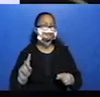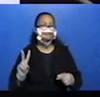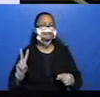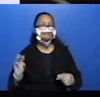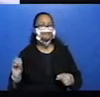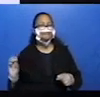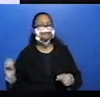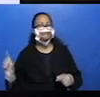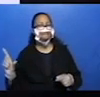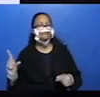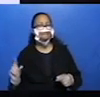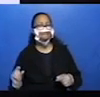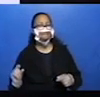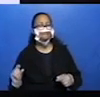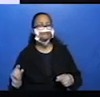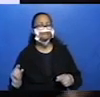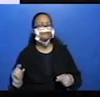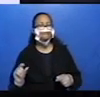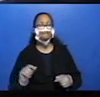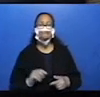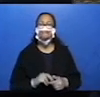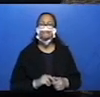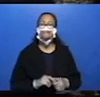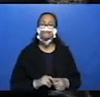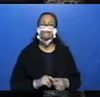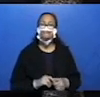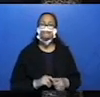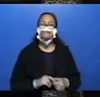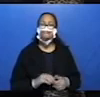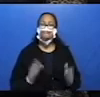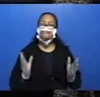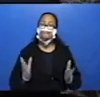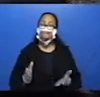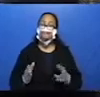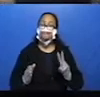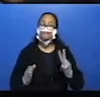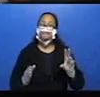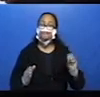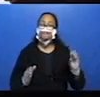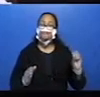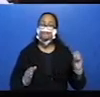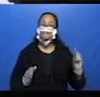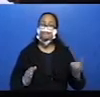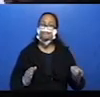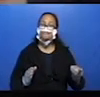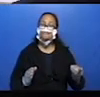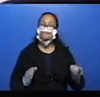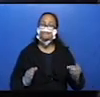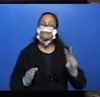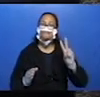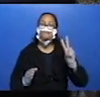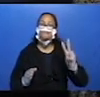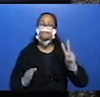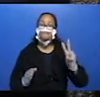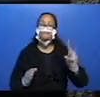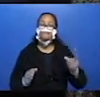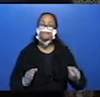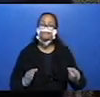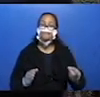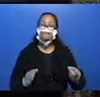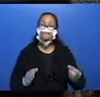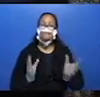menor. Exatamente. E agora vamos para o 2.000. Quantos grupos de 10 cabe dentro